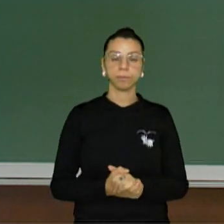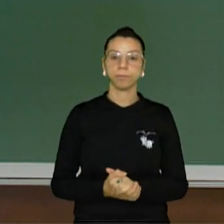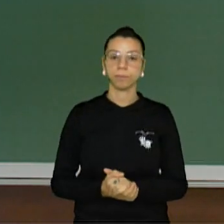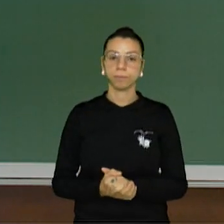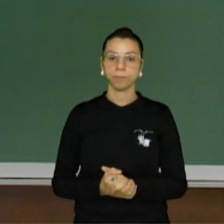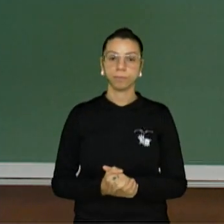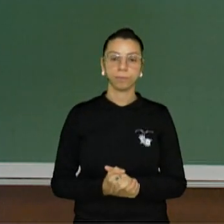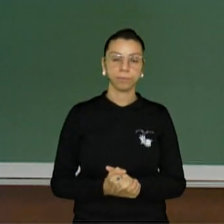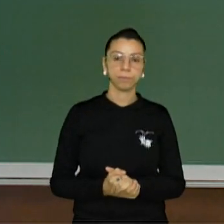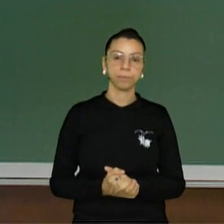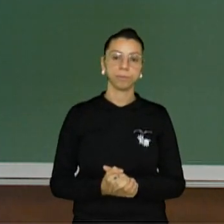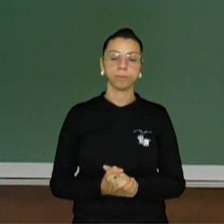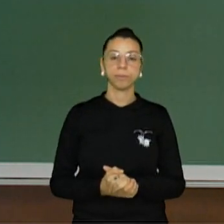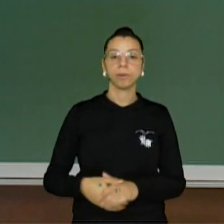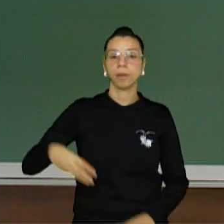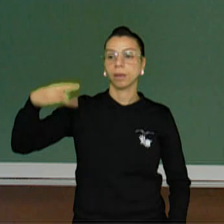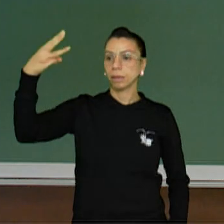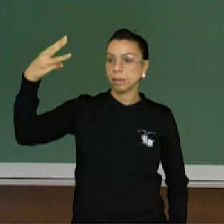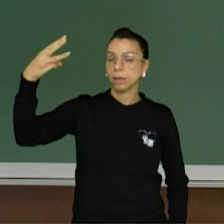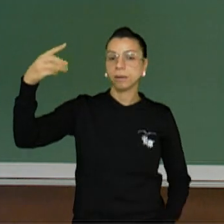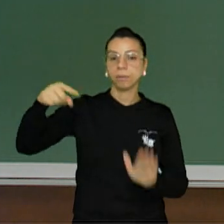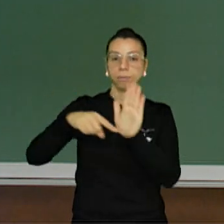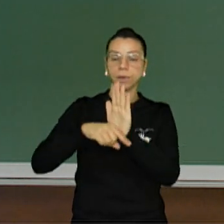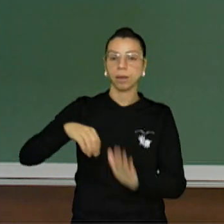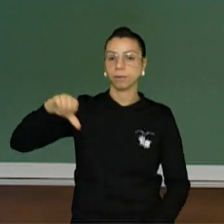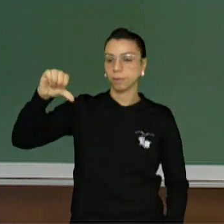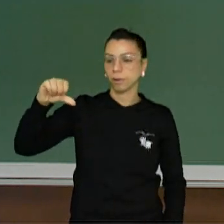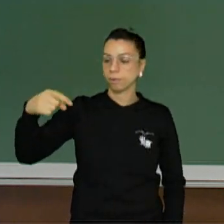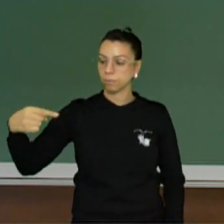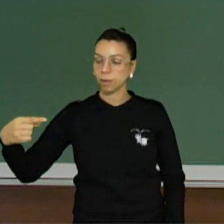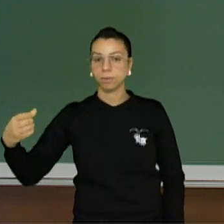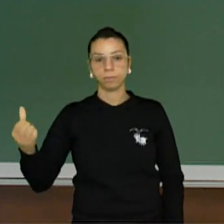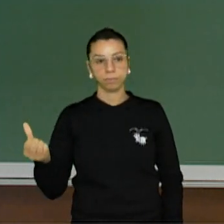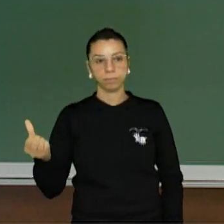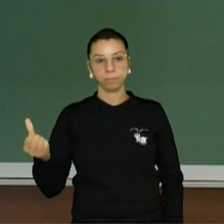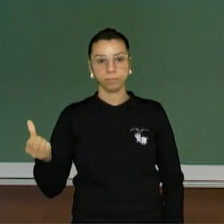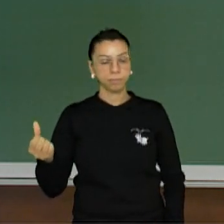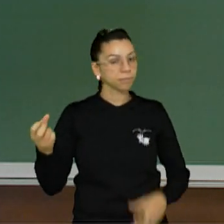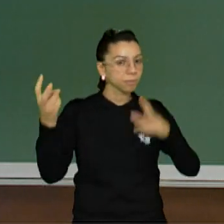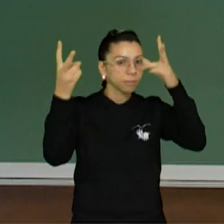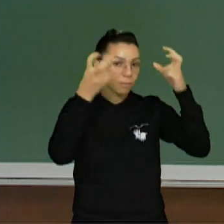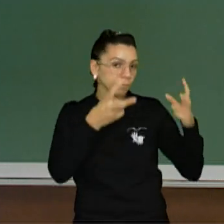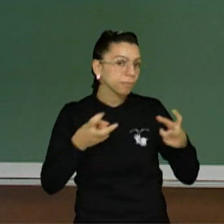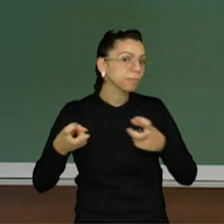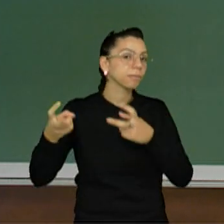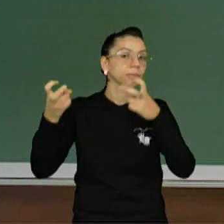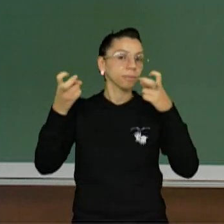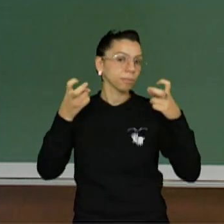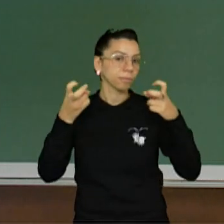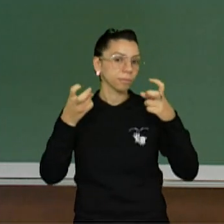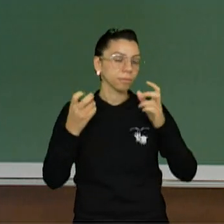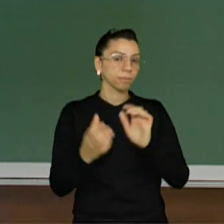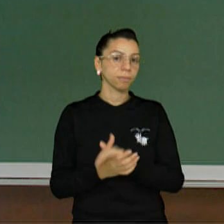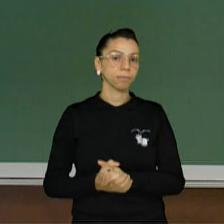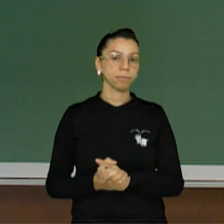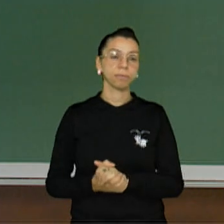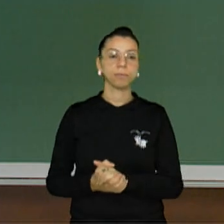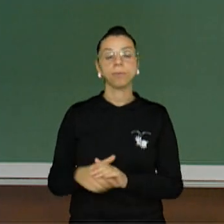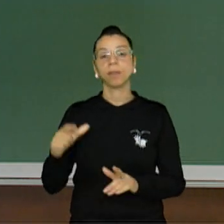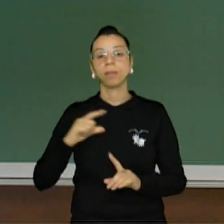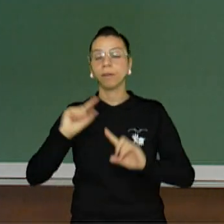3 com menos 9 diminui e dá o sinal do maior, menos 6. Então, observando essa matriz, né, houve